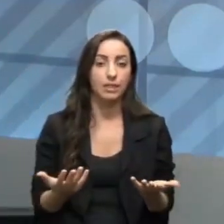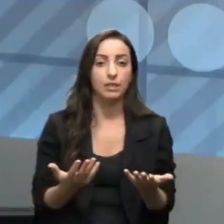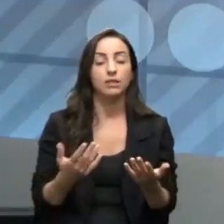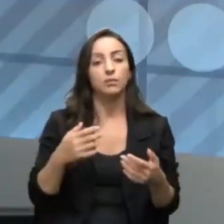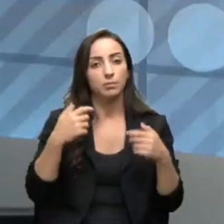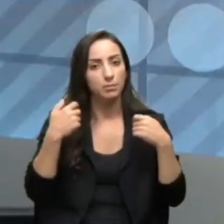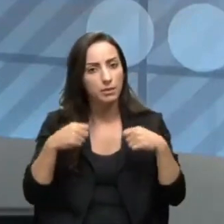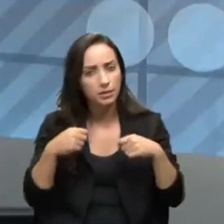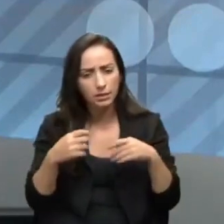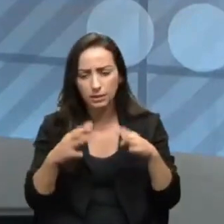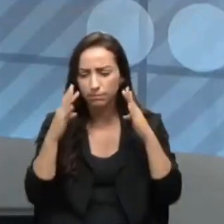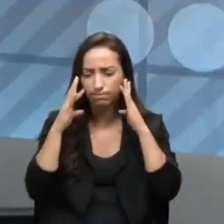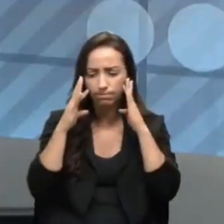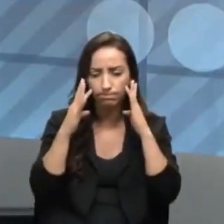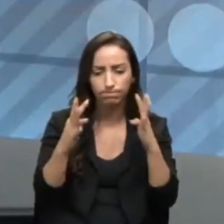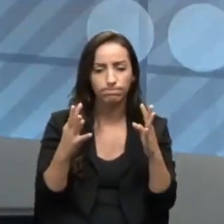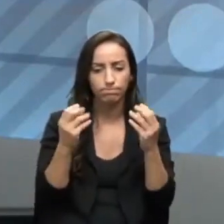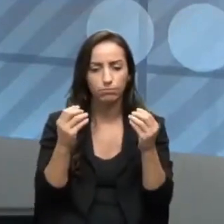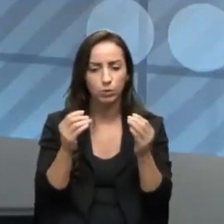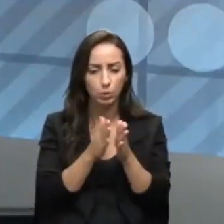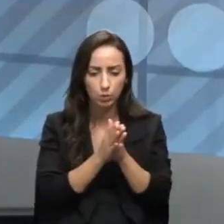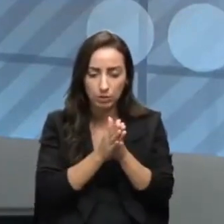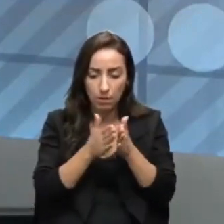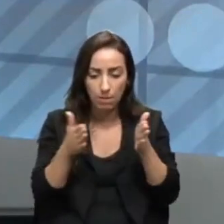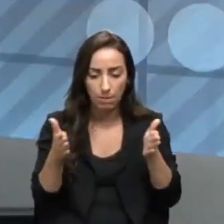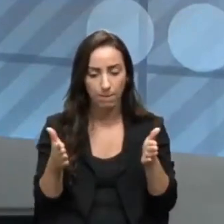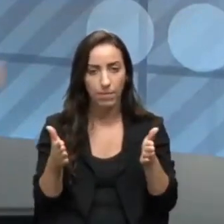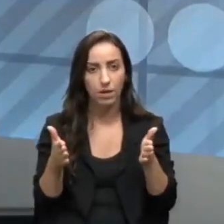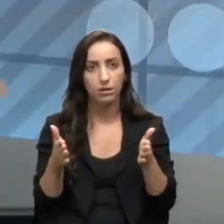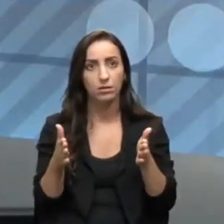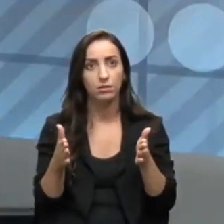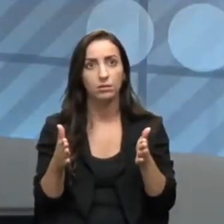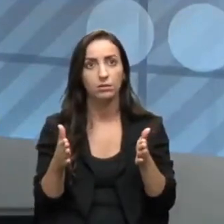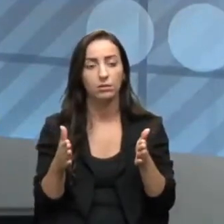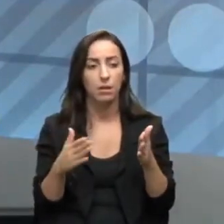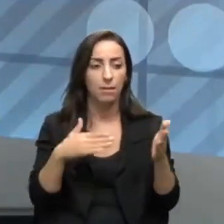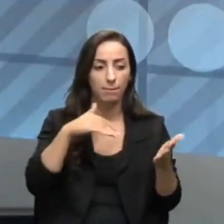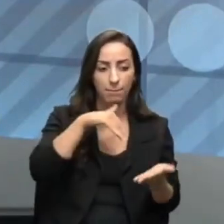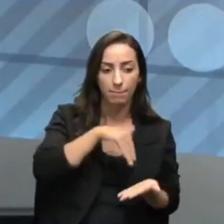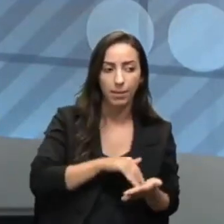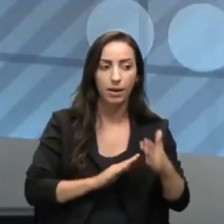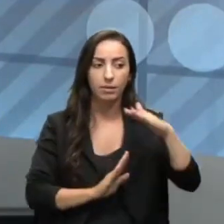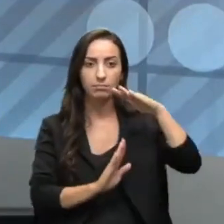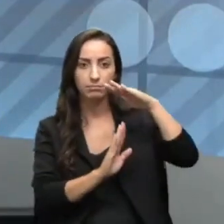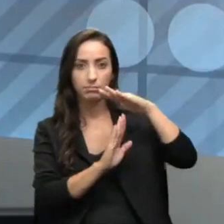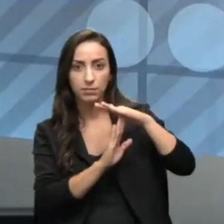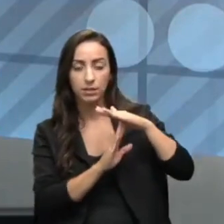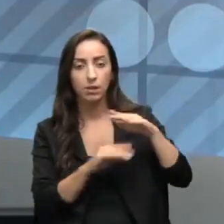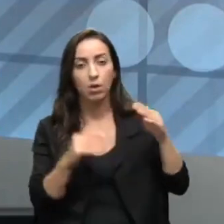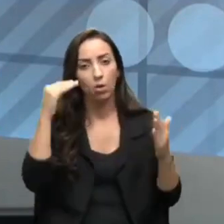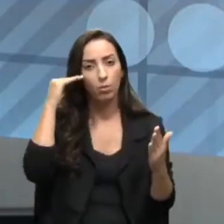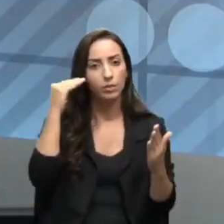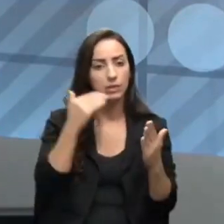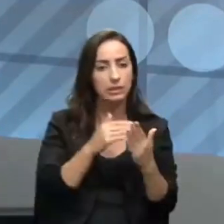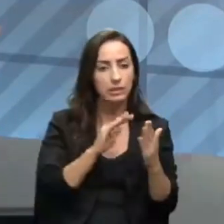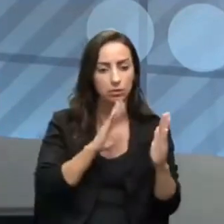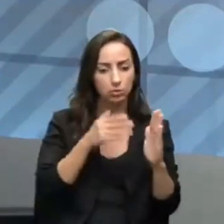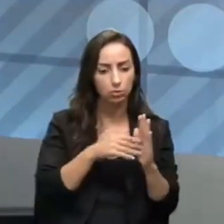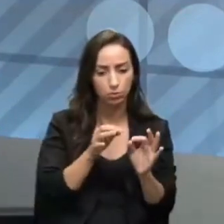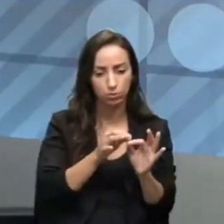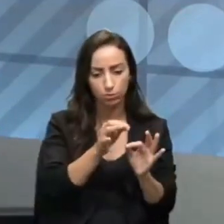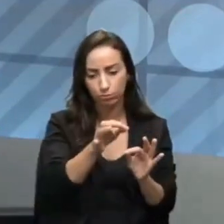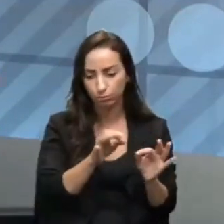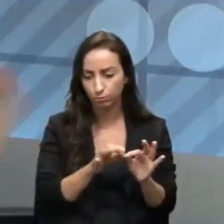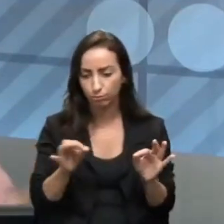gente tem que prestar muita atenção nos espaçamentos máximos e mínimos, cumprir com todo o dimensionamento de